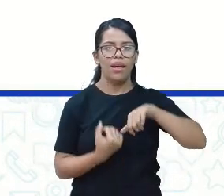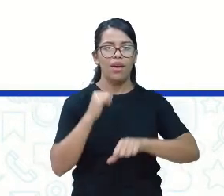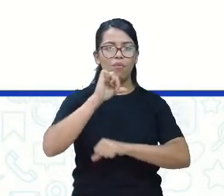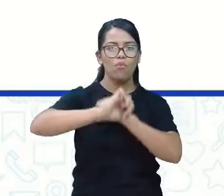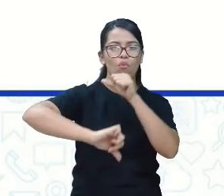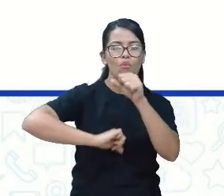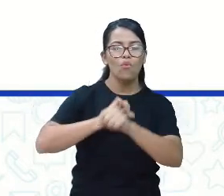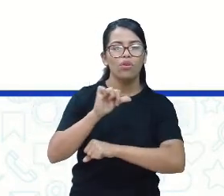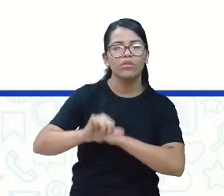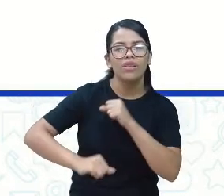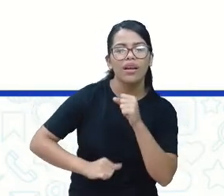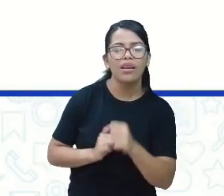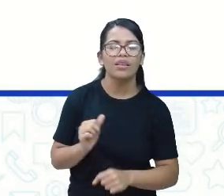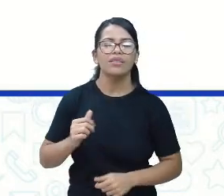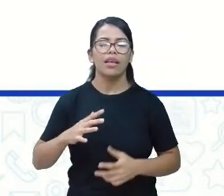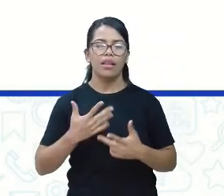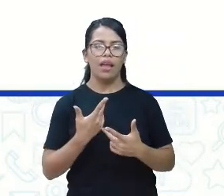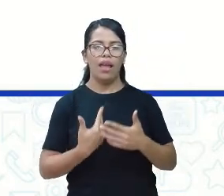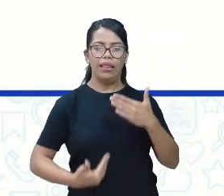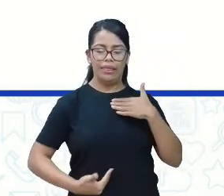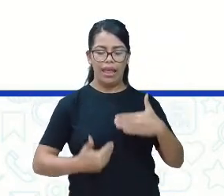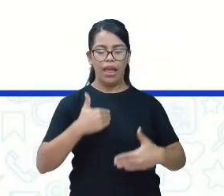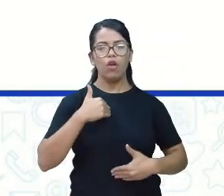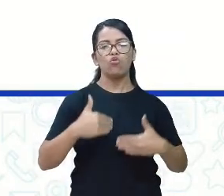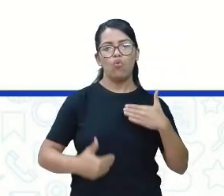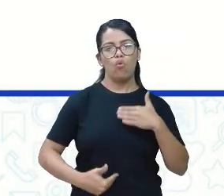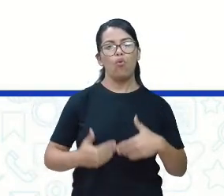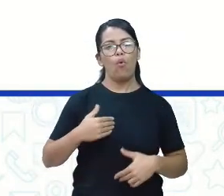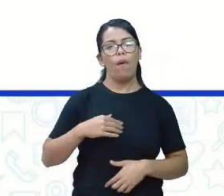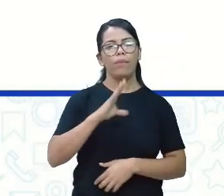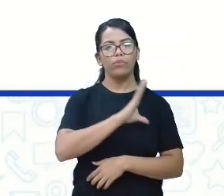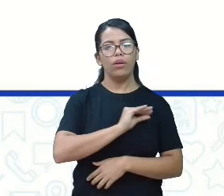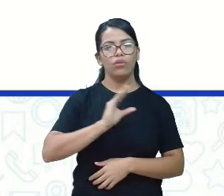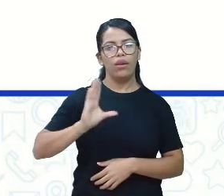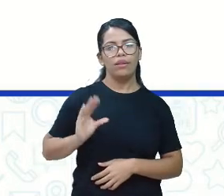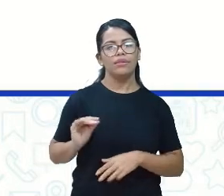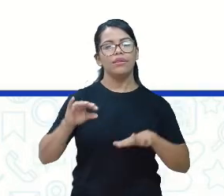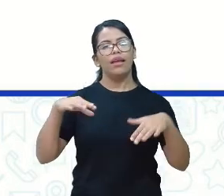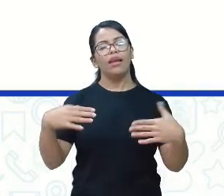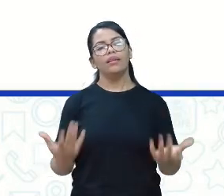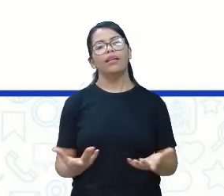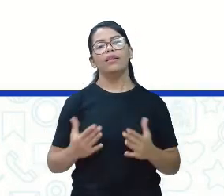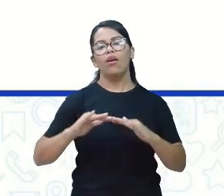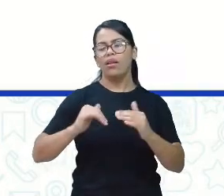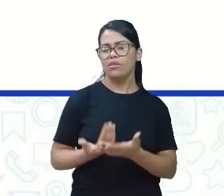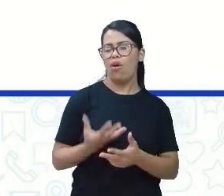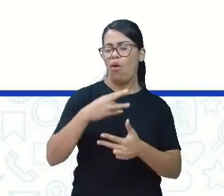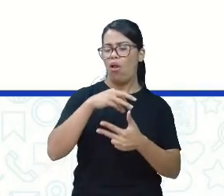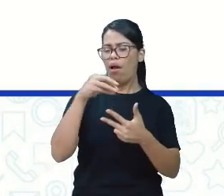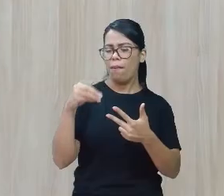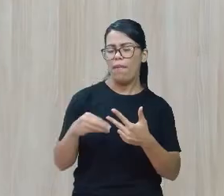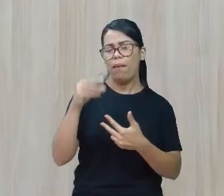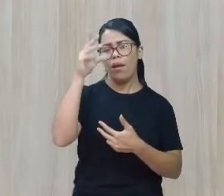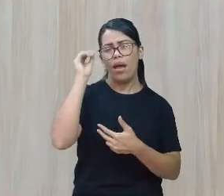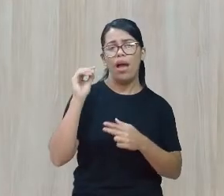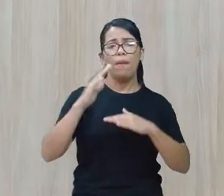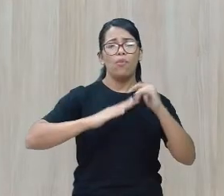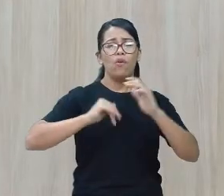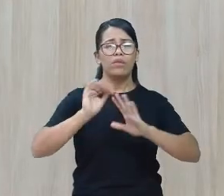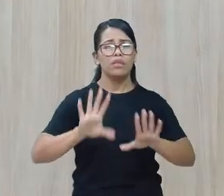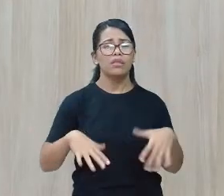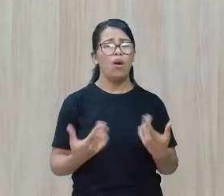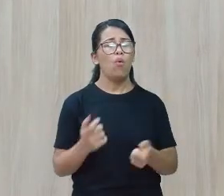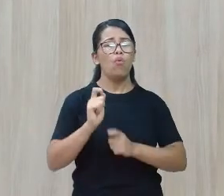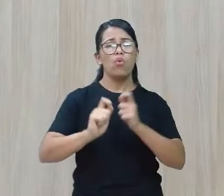e outros assuntos preocupam e permeiam as mentes dos jovens. Escola, vestibular, Enem, profissão, o que é que eu vou